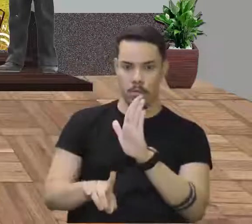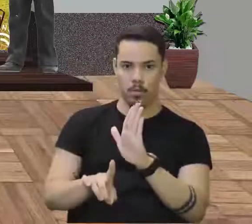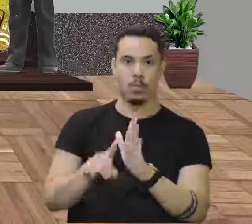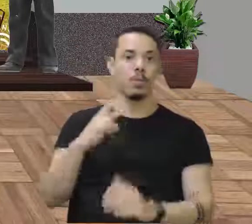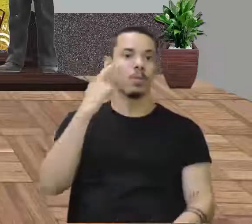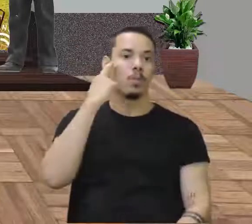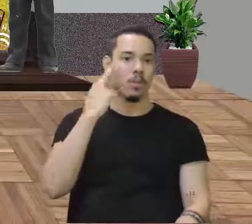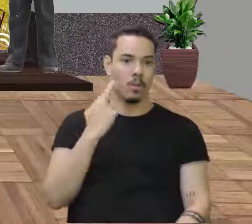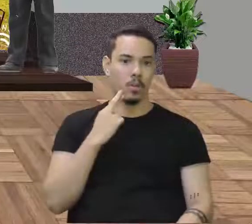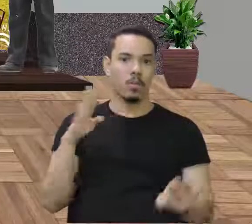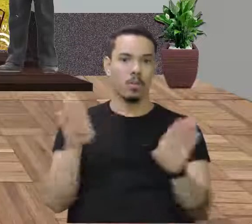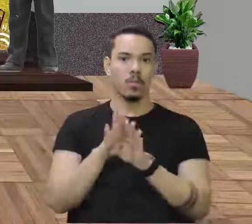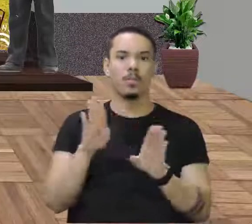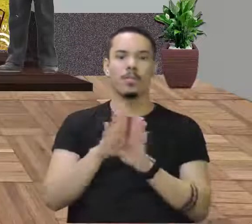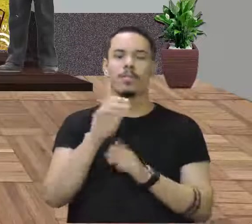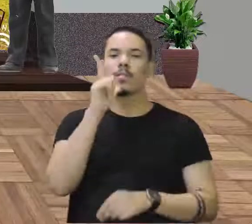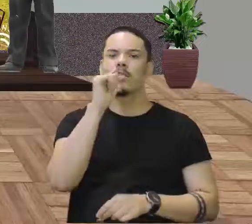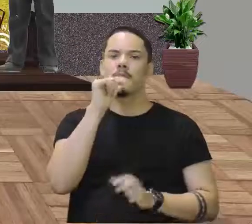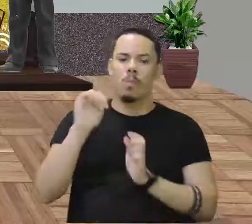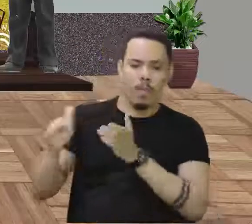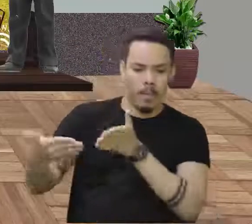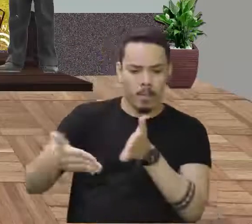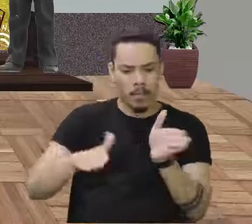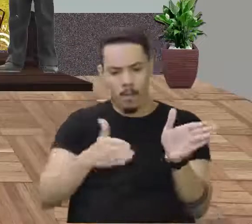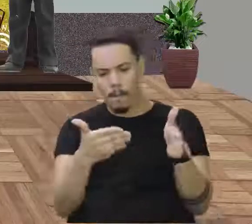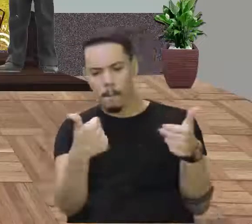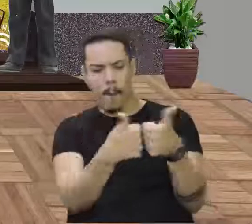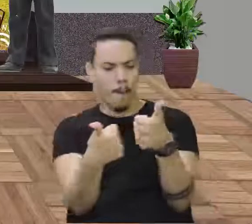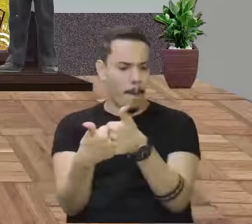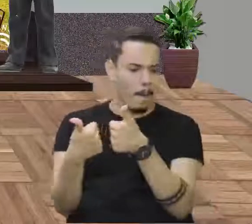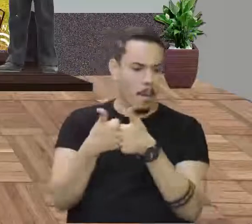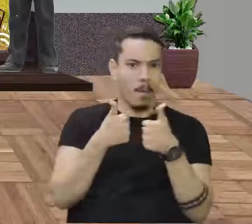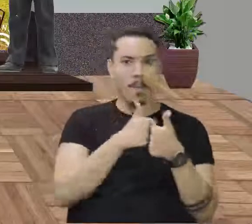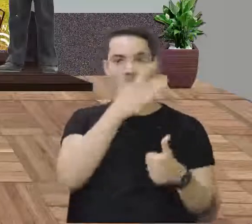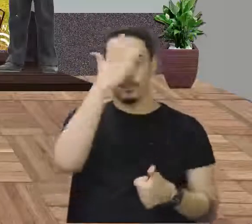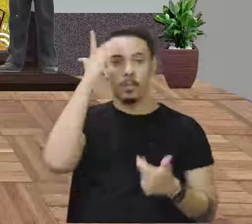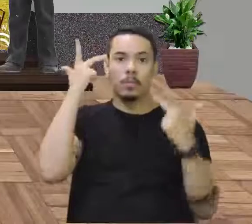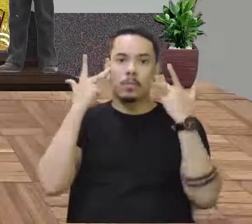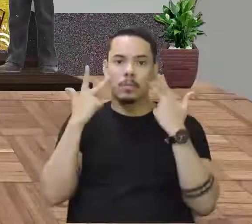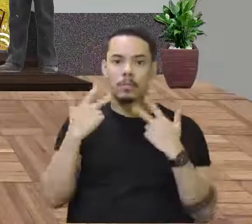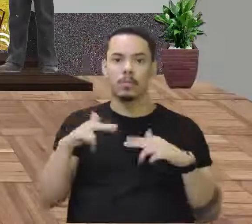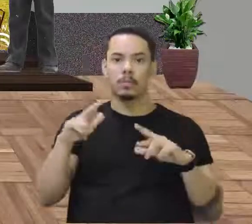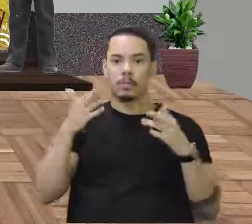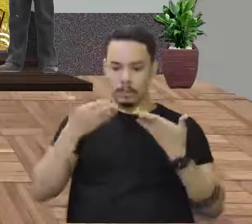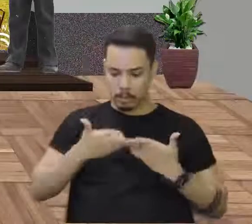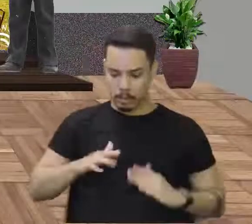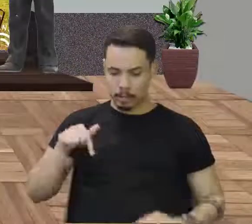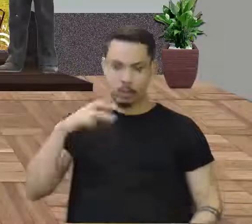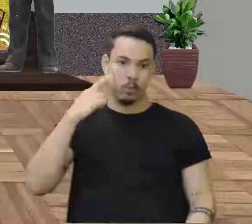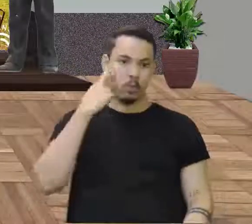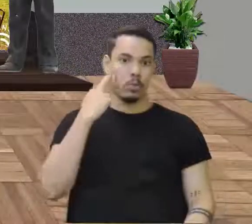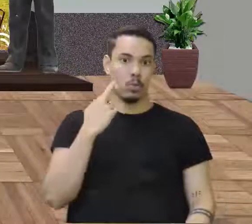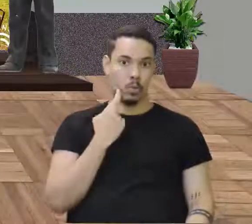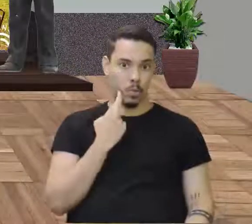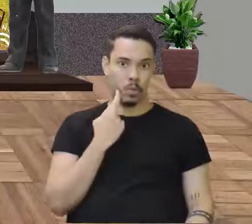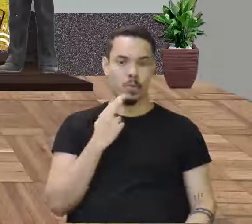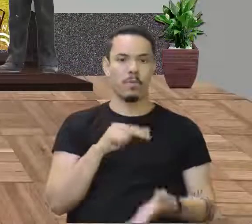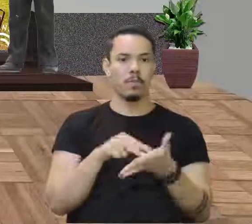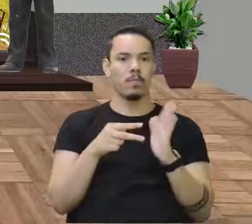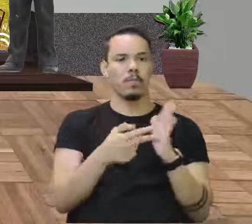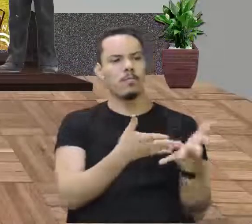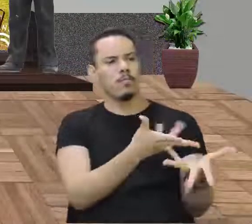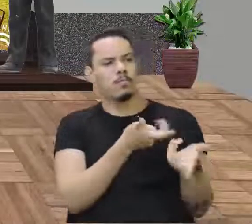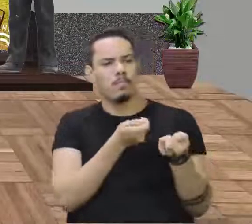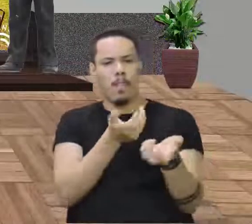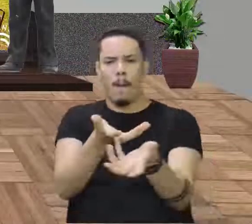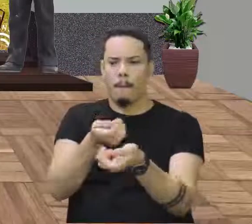Rondônia é terra de ribeirinhos, de povos nativos. Rondônia é acolhedora de